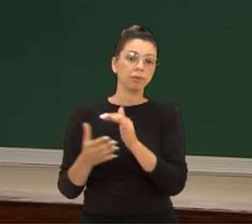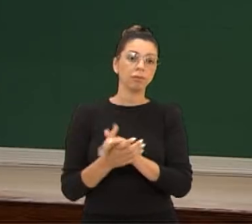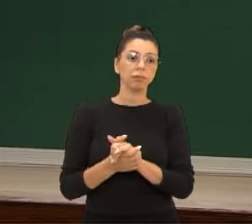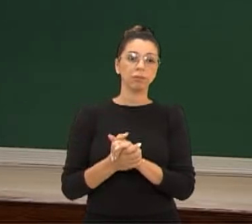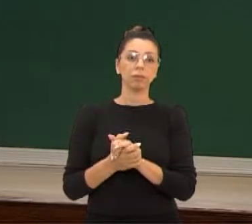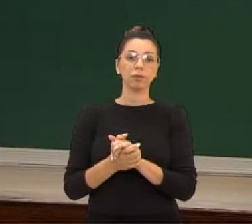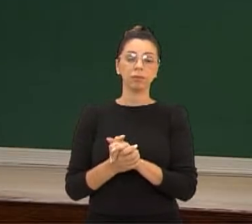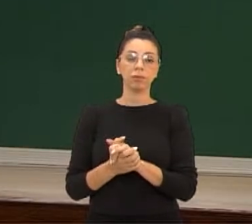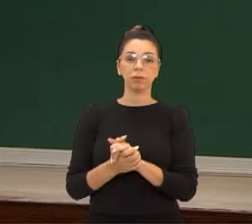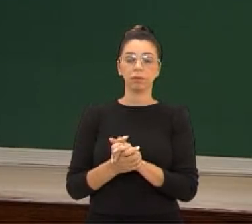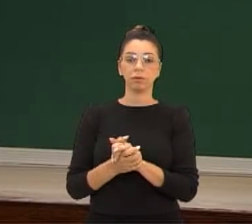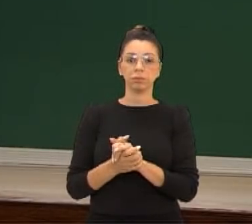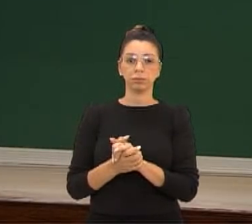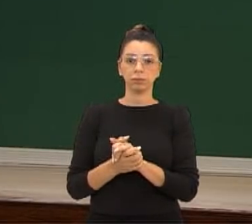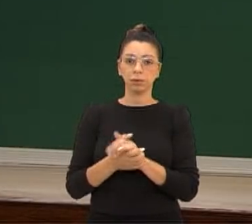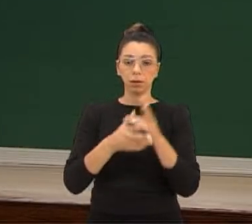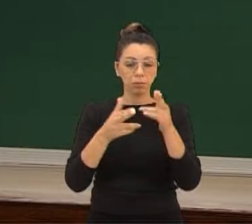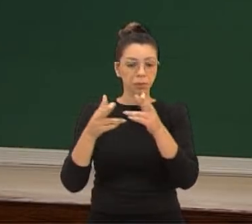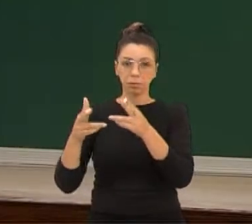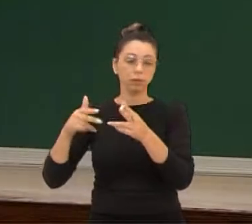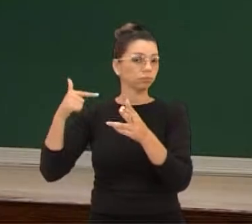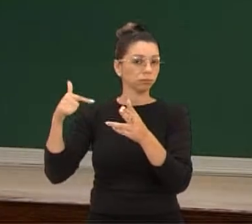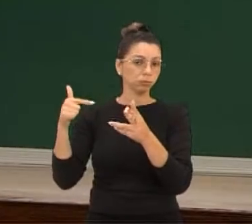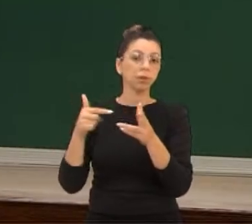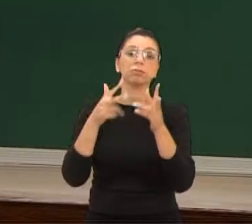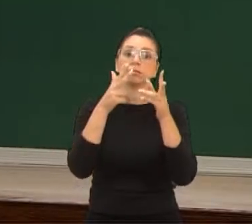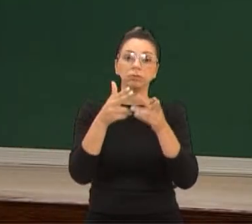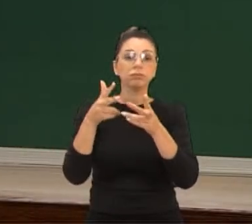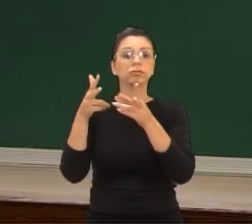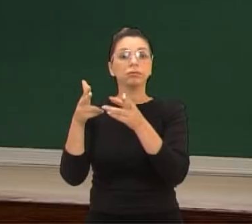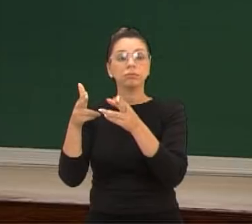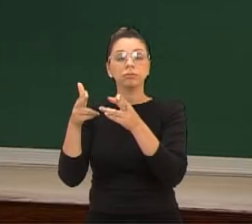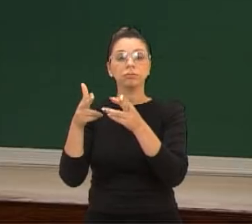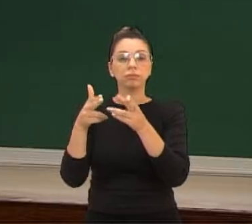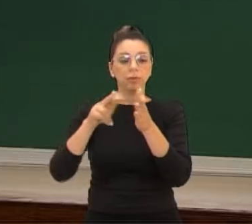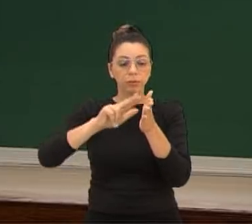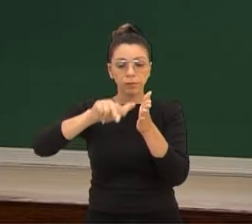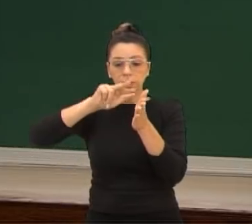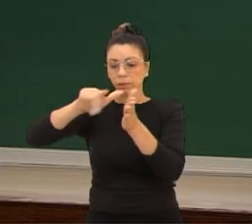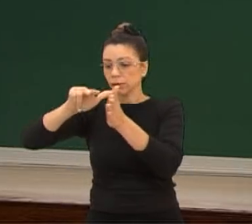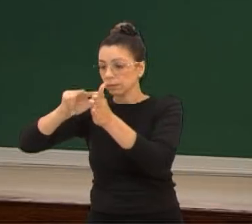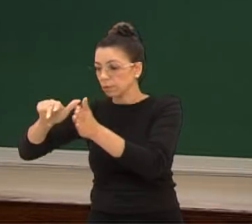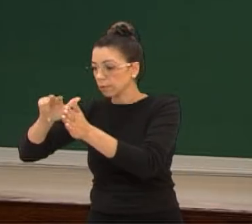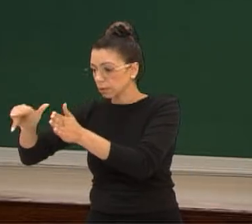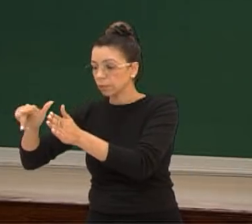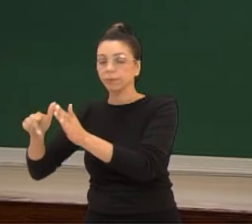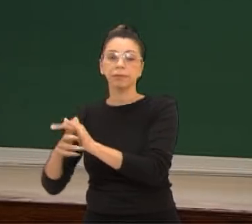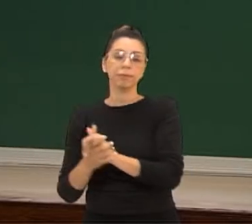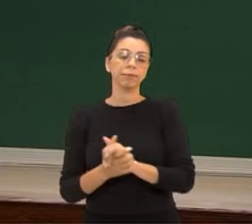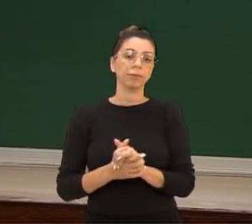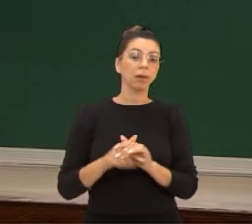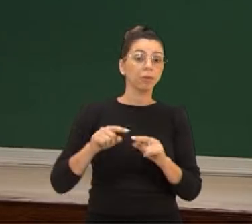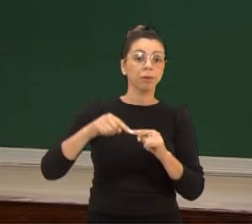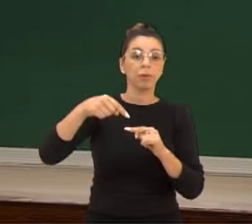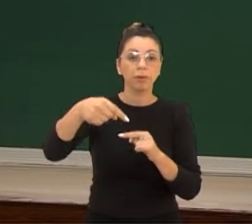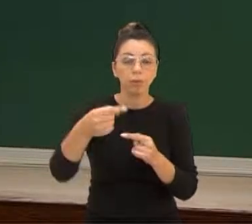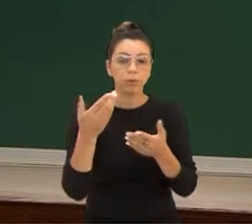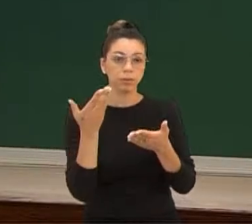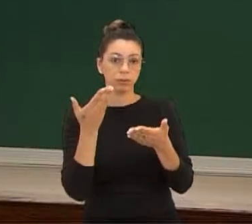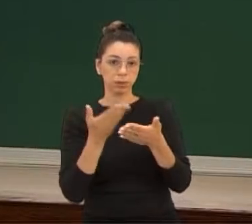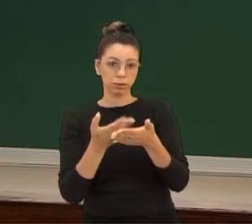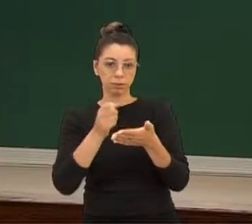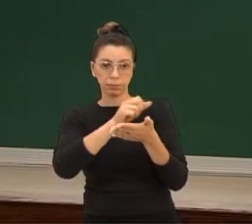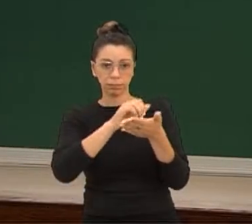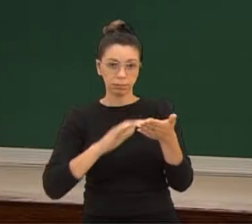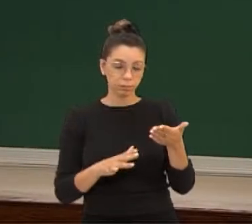ou nunca se repetem, ok? Então, só que para esses exercícios, para os próximos exercícios dessa